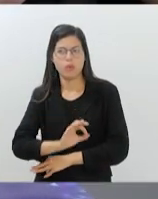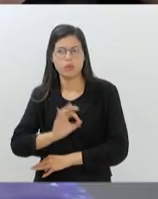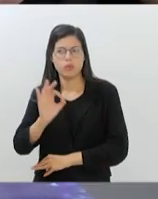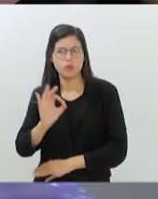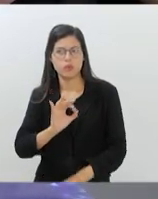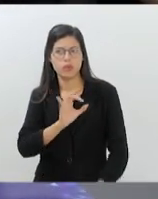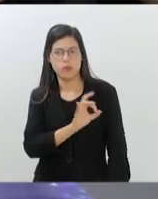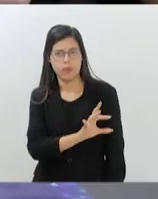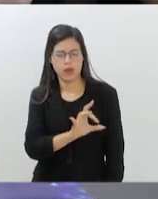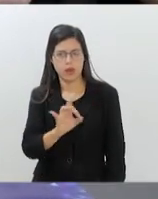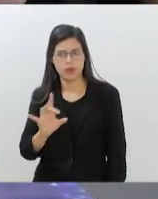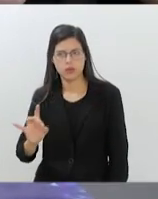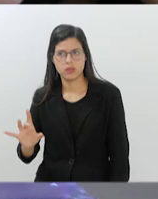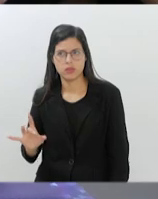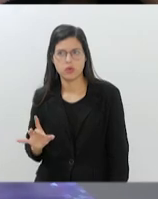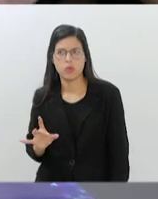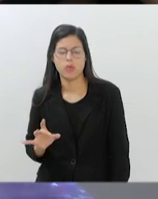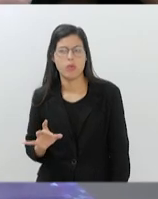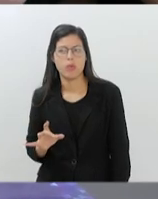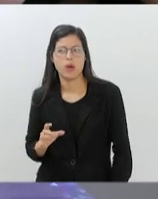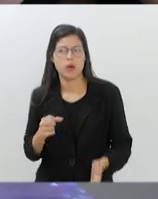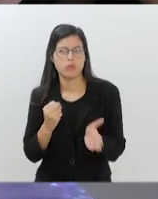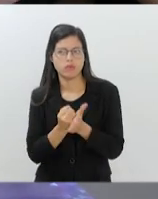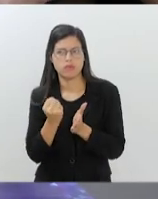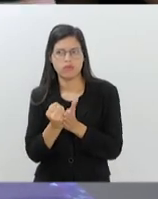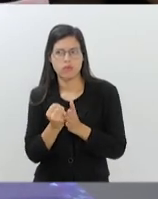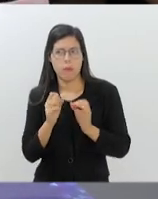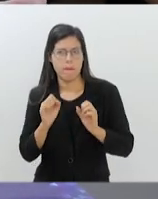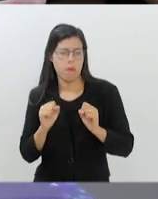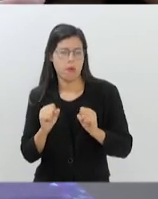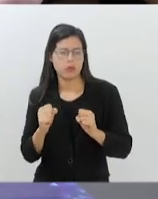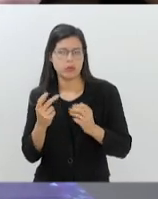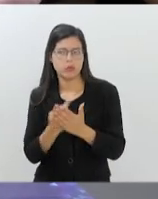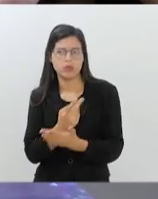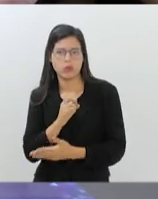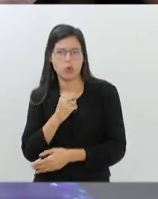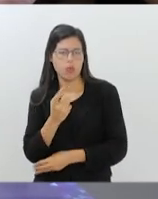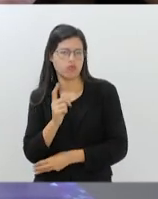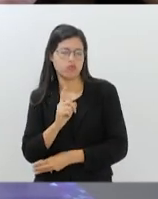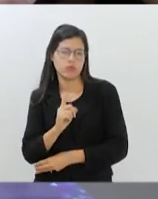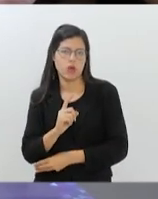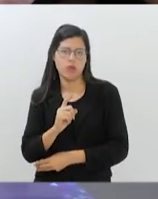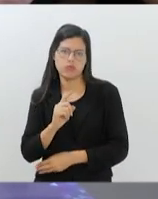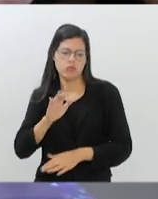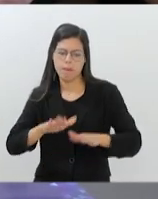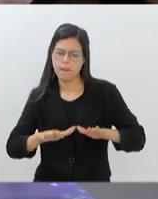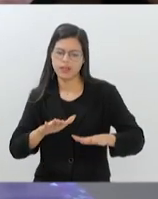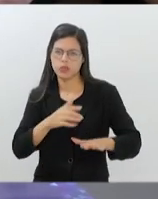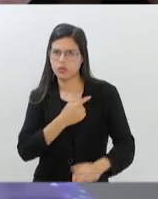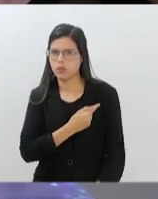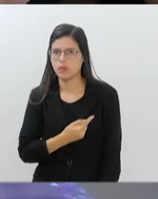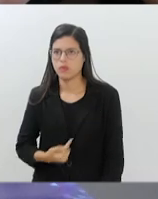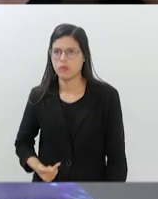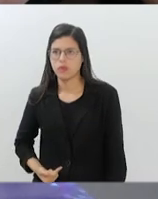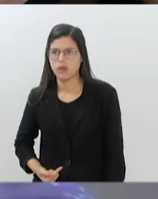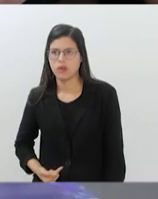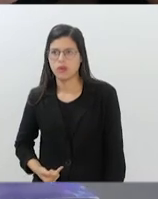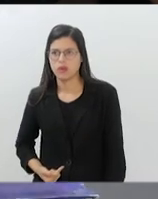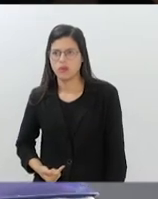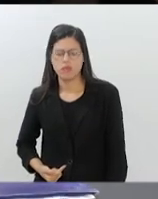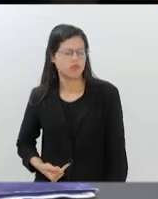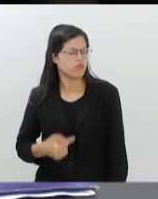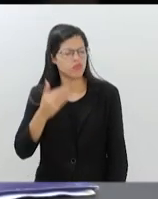agências esse execut esse contrato pode ser executado ou não à medida que o governo demande essa ação não não entendi